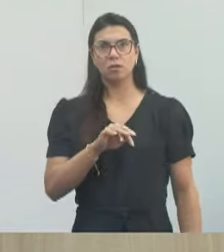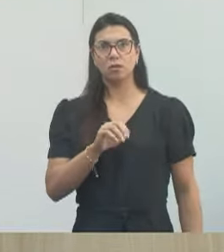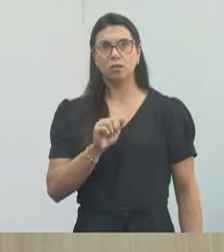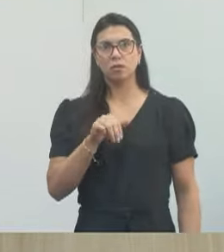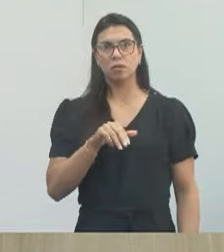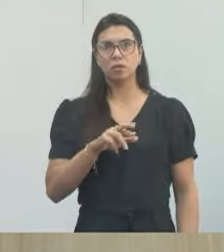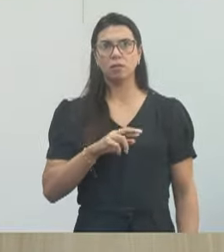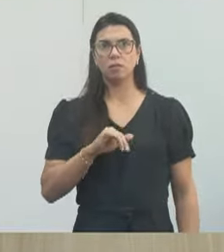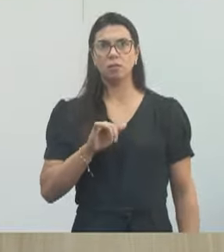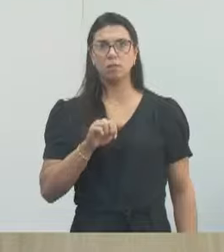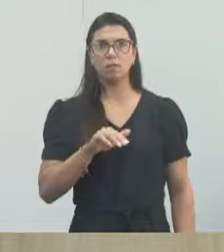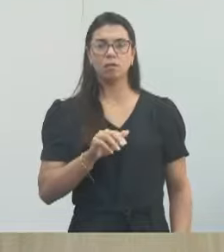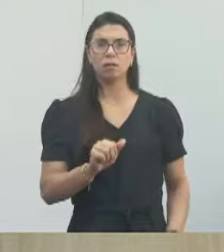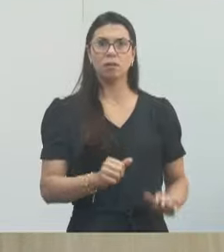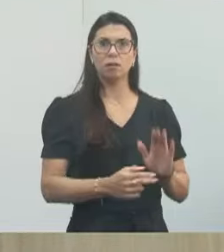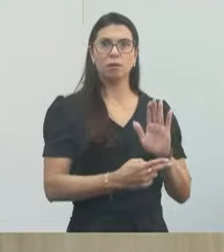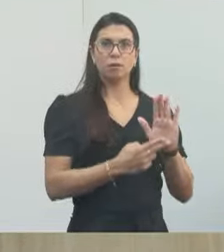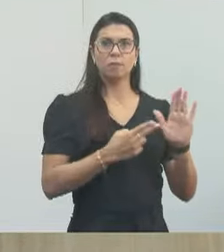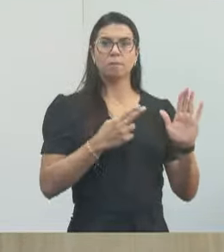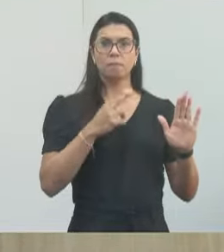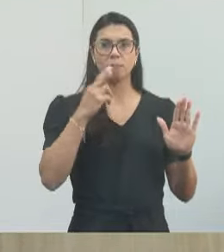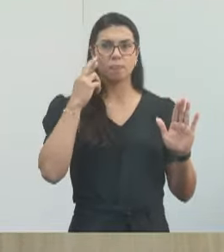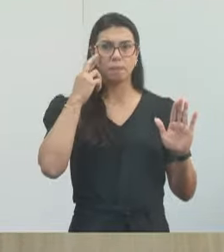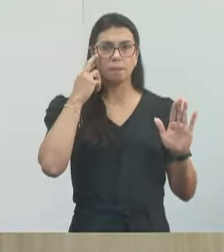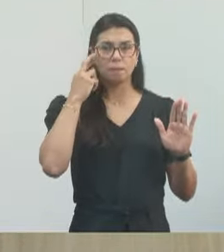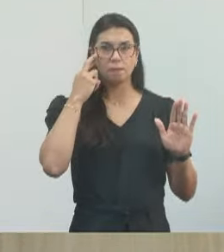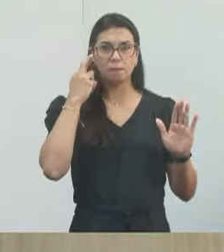município autoria Vereador